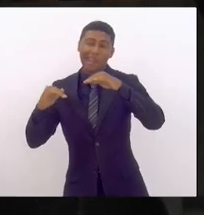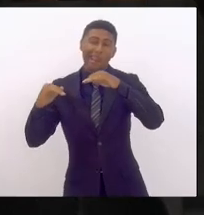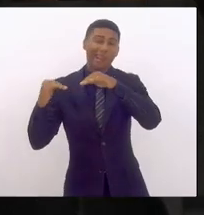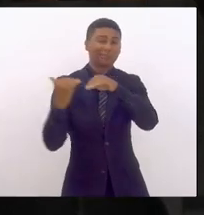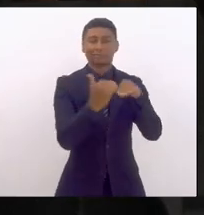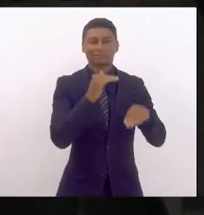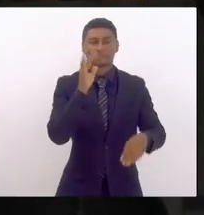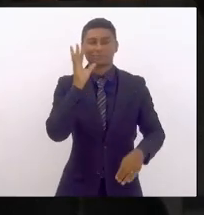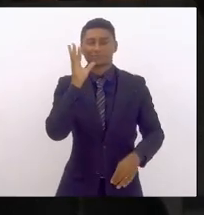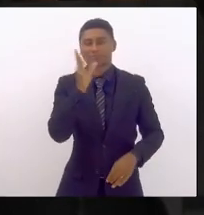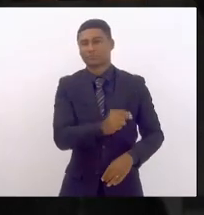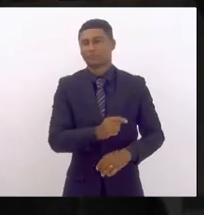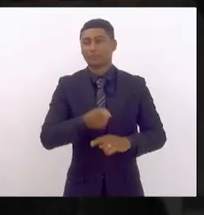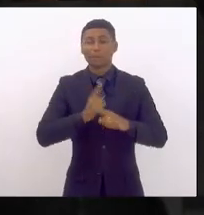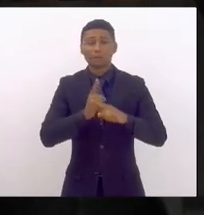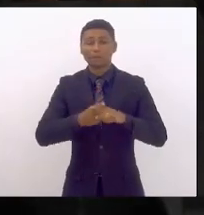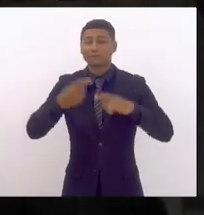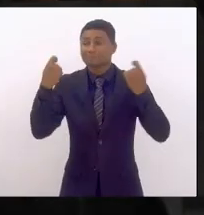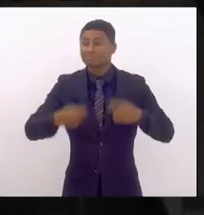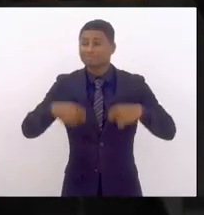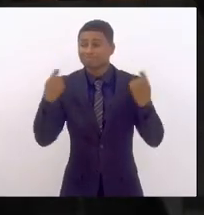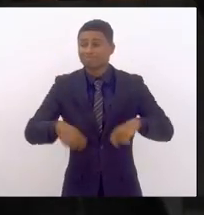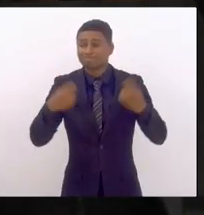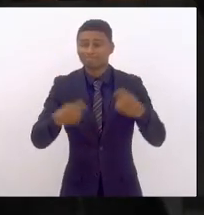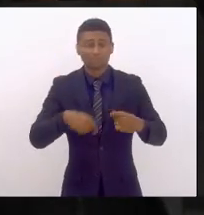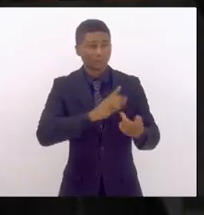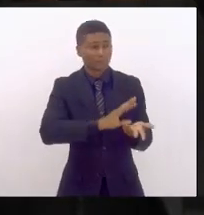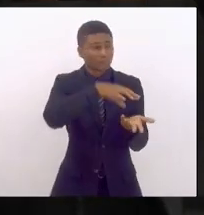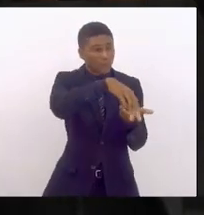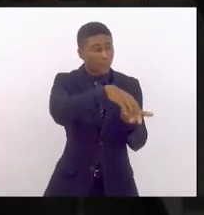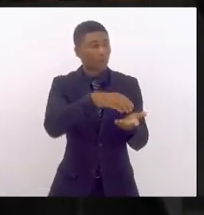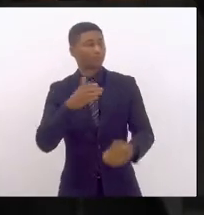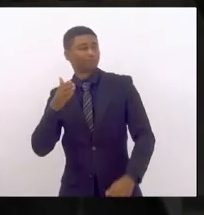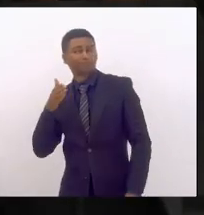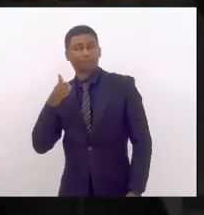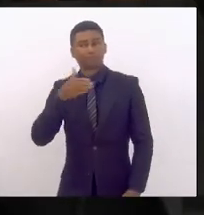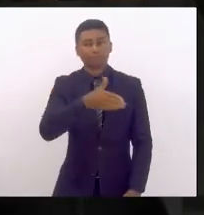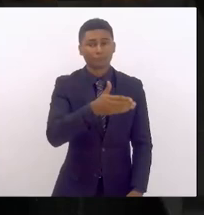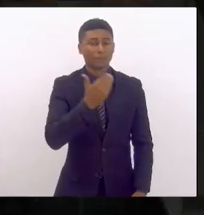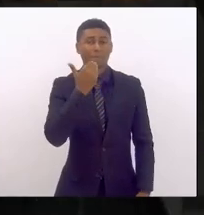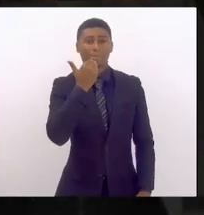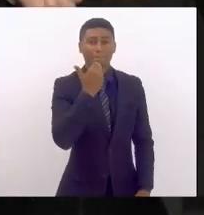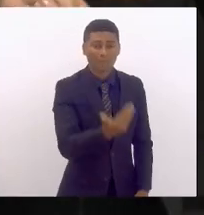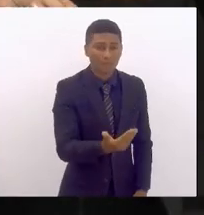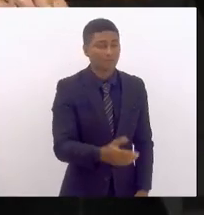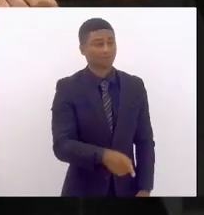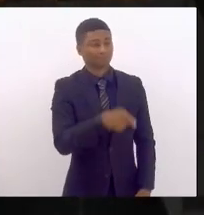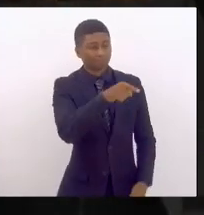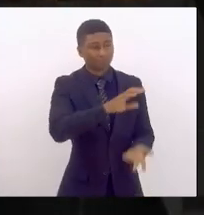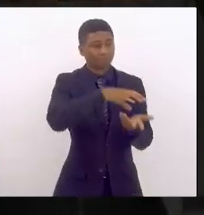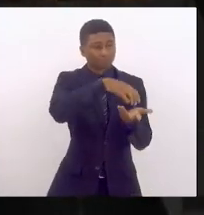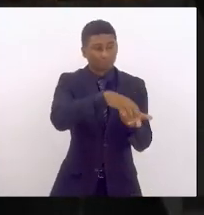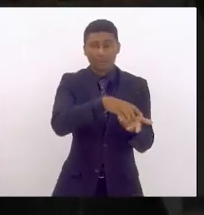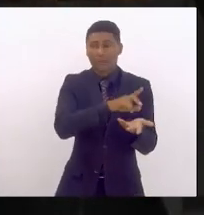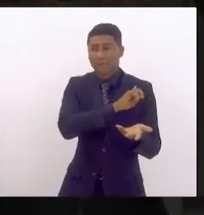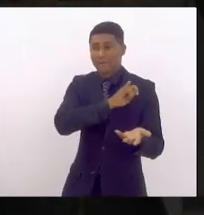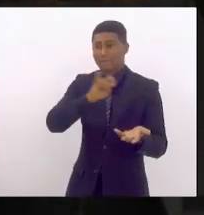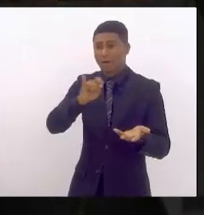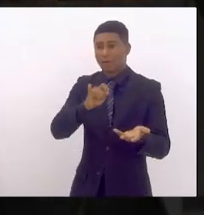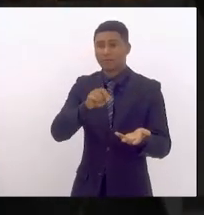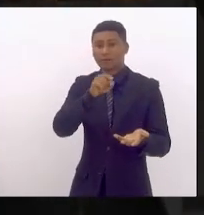pensionista que tem que pedir no órgão de origem o órgão de origem informar mandar para o Rio